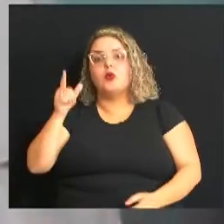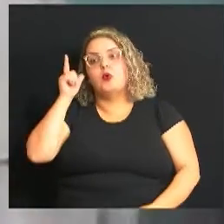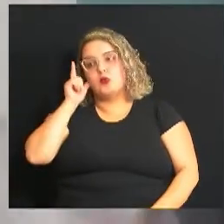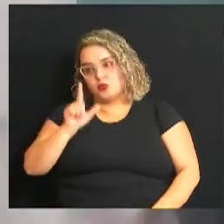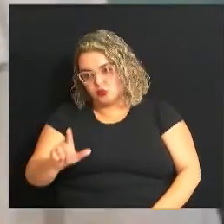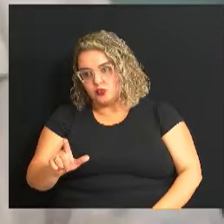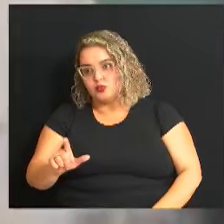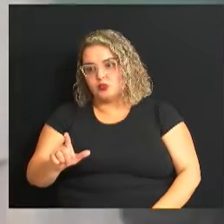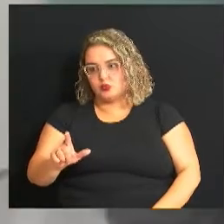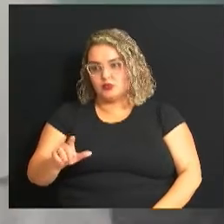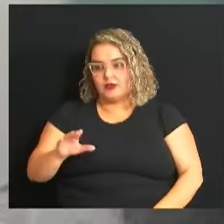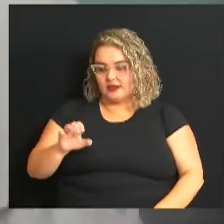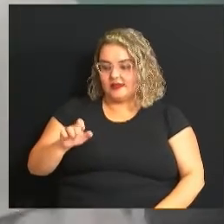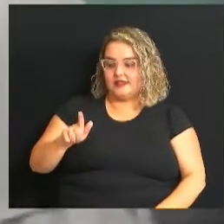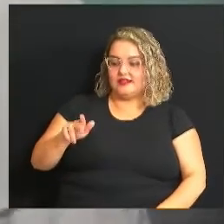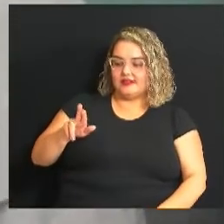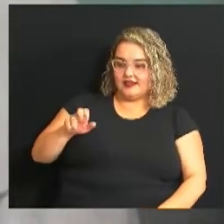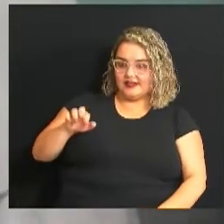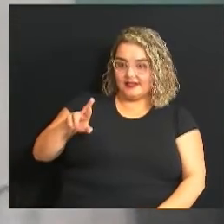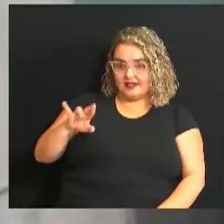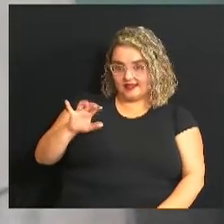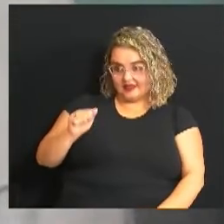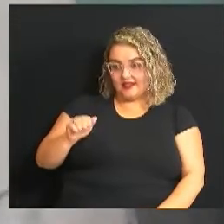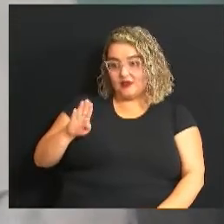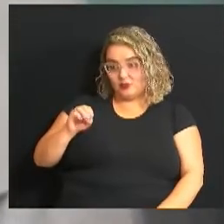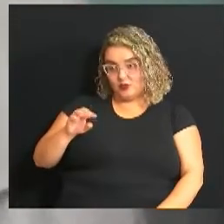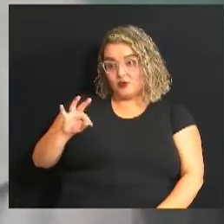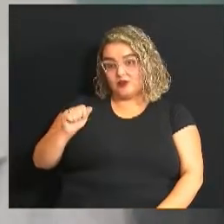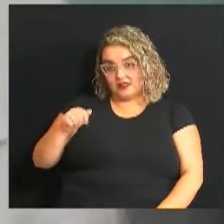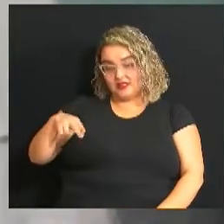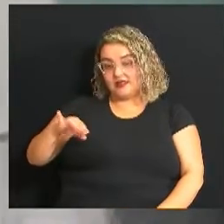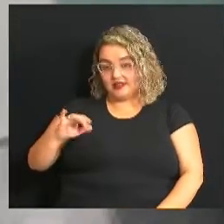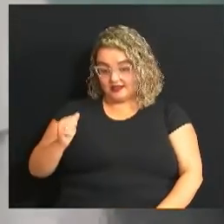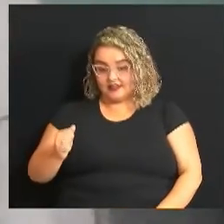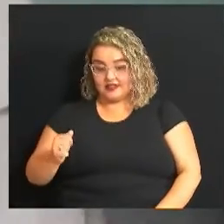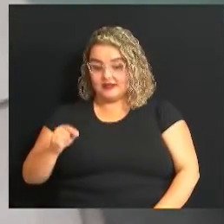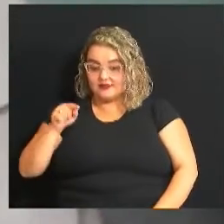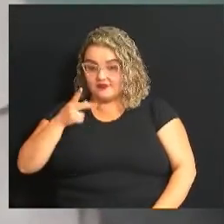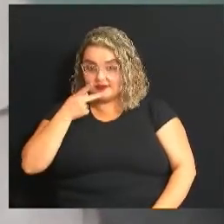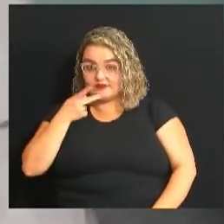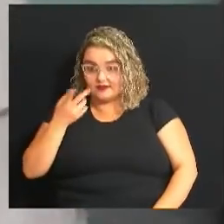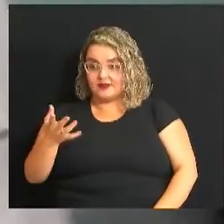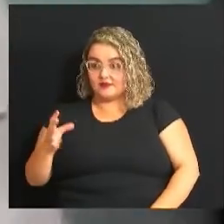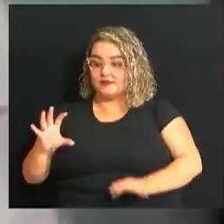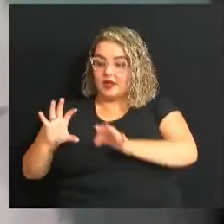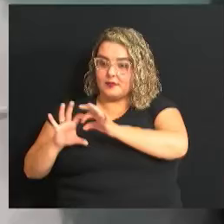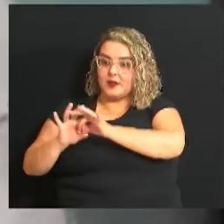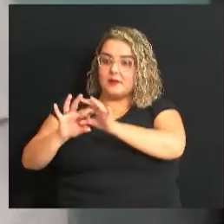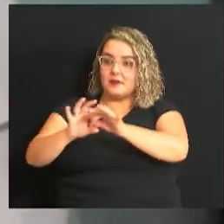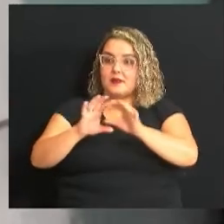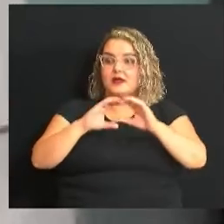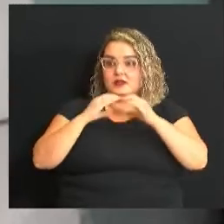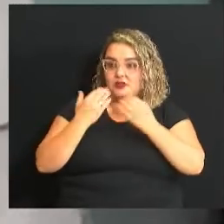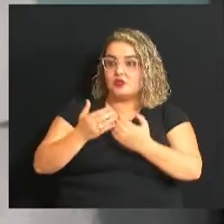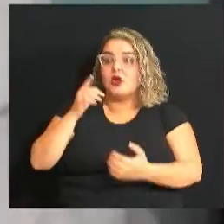a cegueira botânica que você mencionou agora há pouco, né? Conectando as pessoas, as comunidades, a gente consegue coisas que a